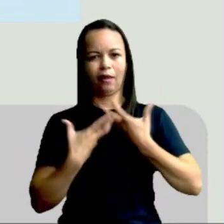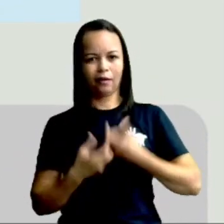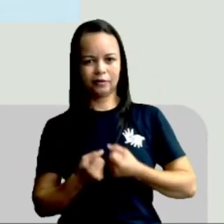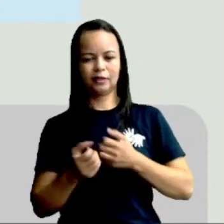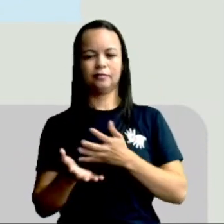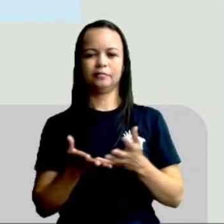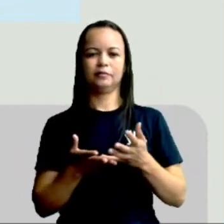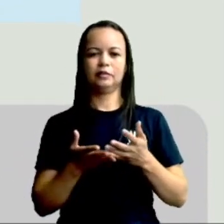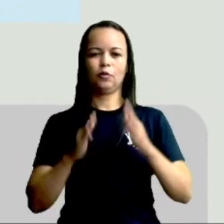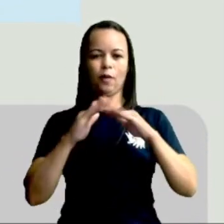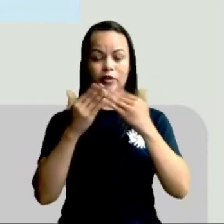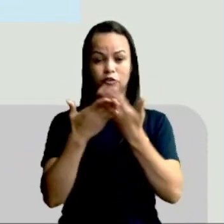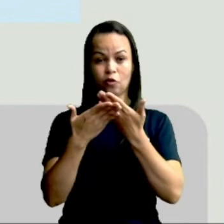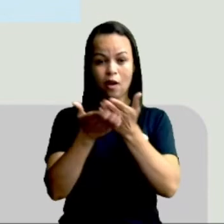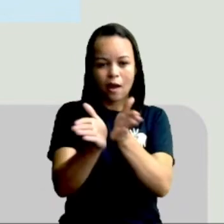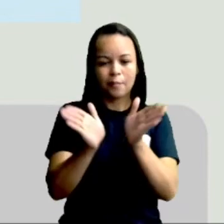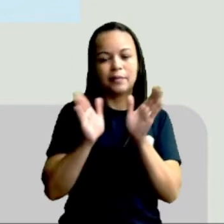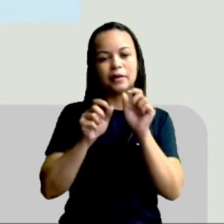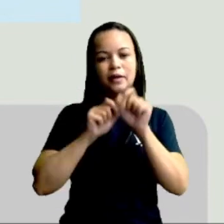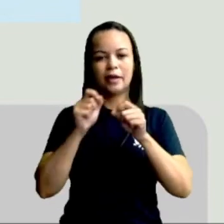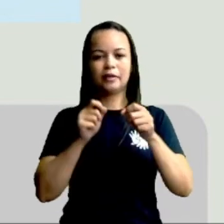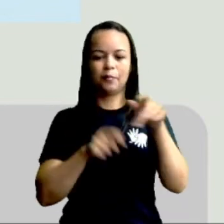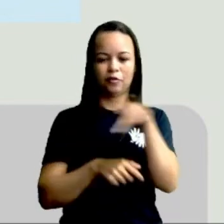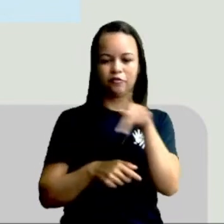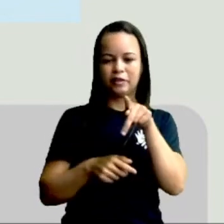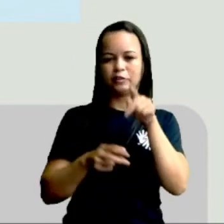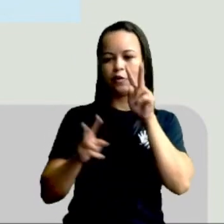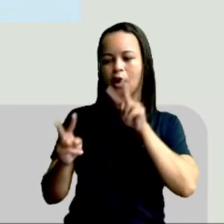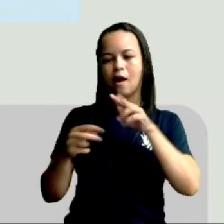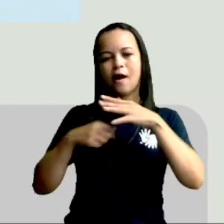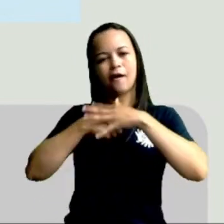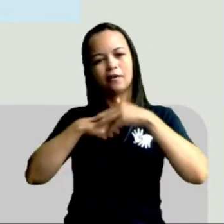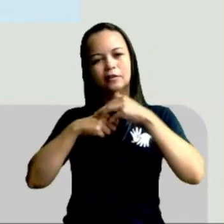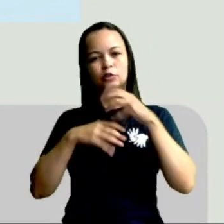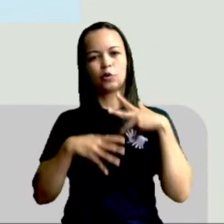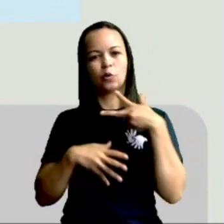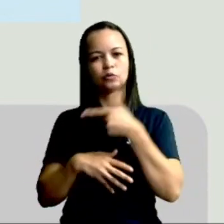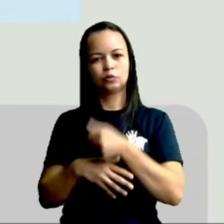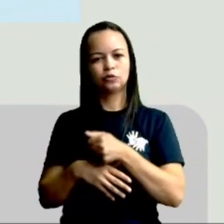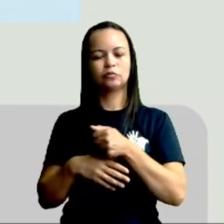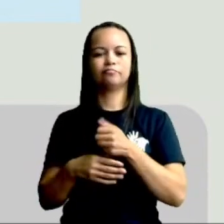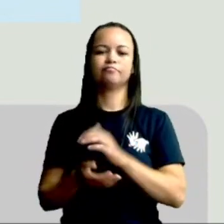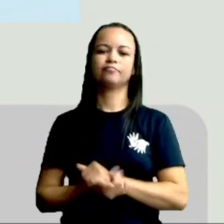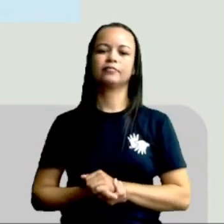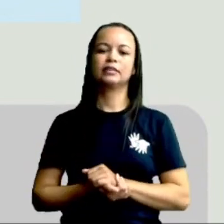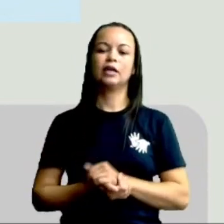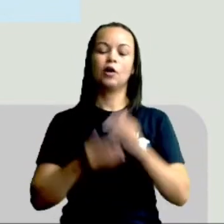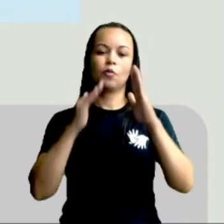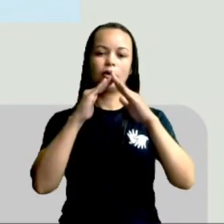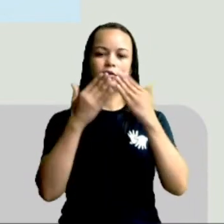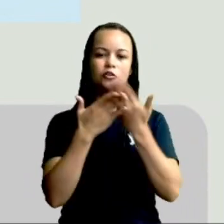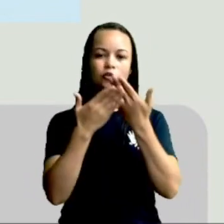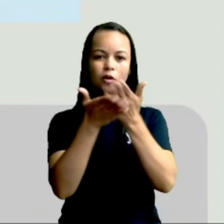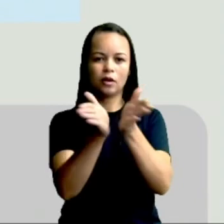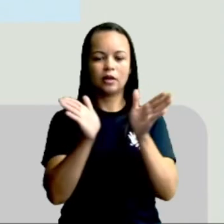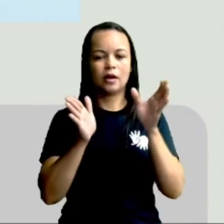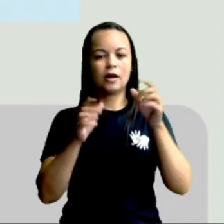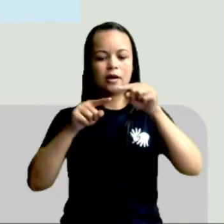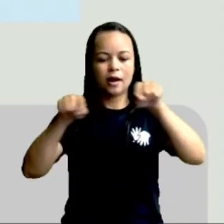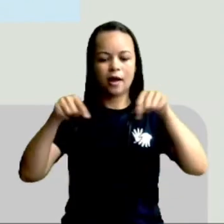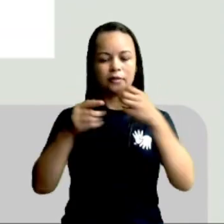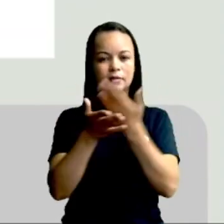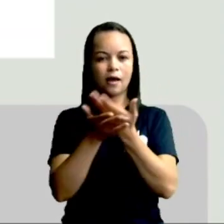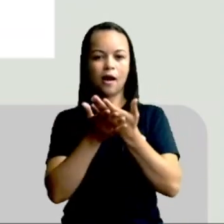ouvir a minha professora, que com a sua voz acarinha todos nós. Quando a minha escola abrir, na sala vou aprender